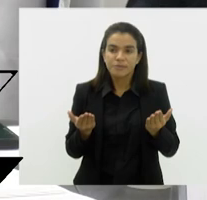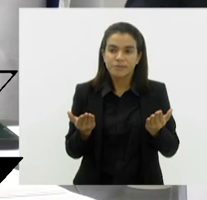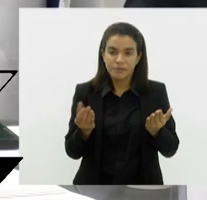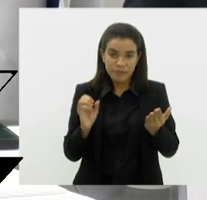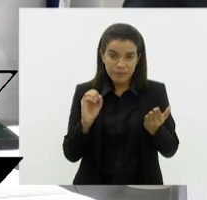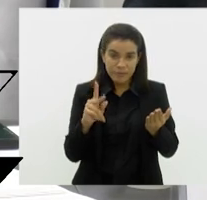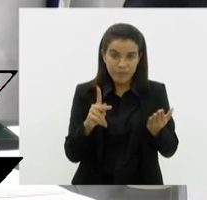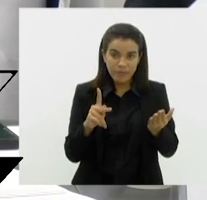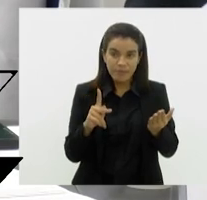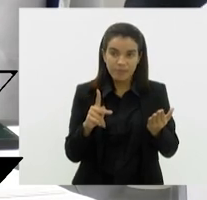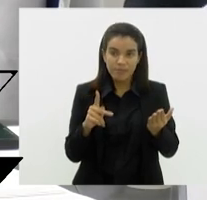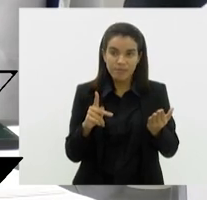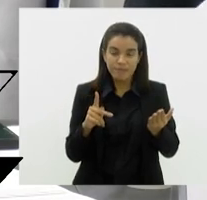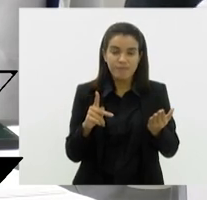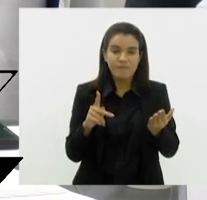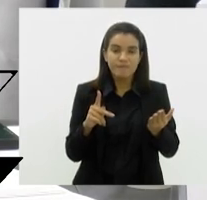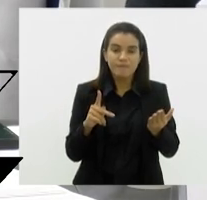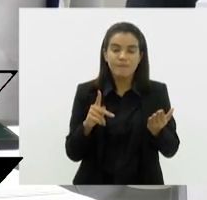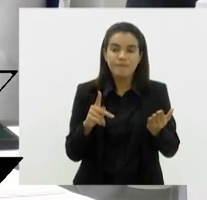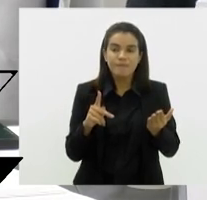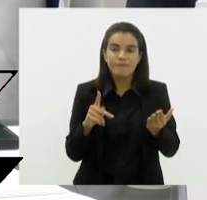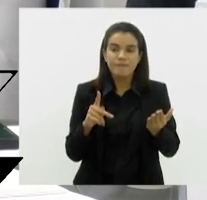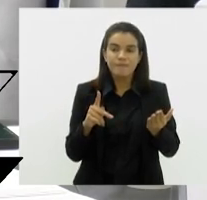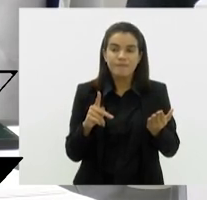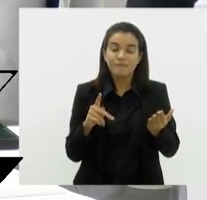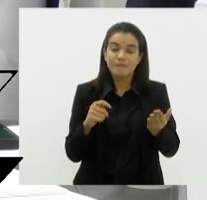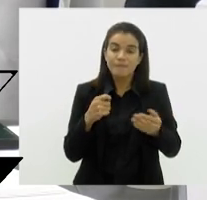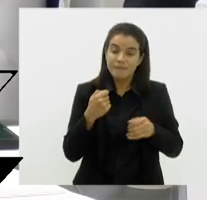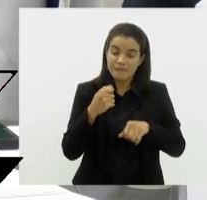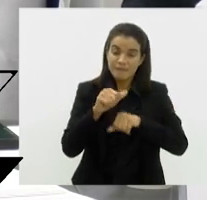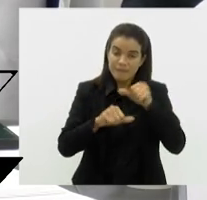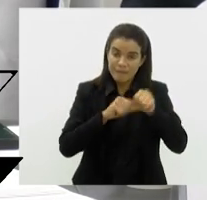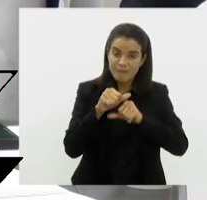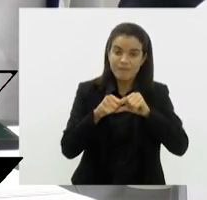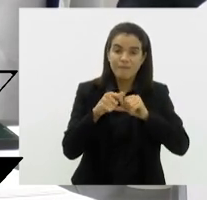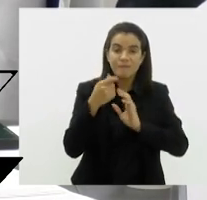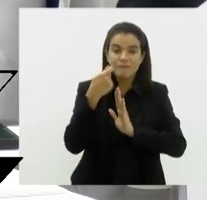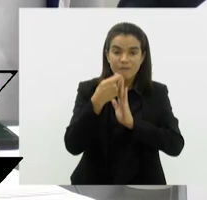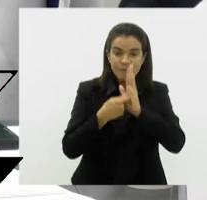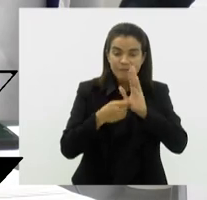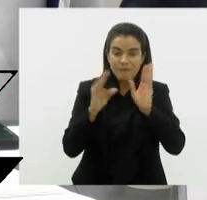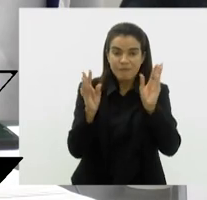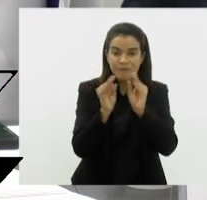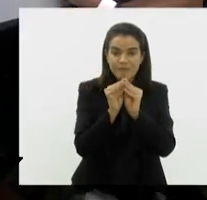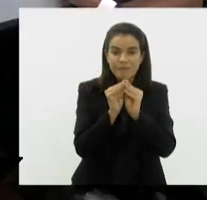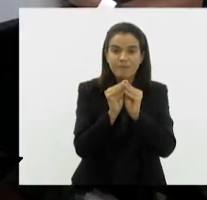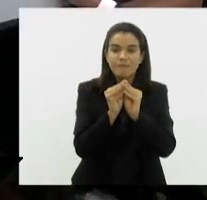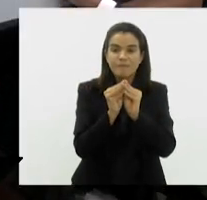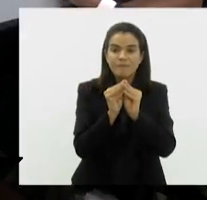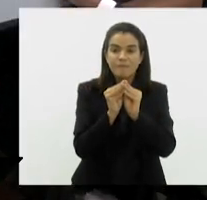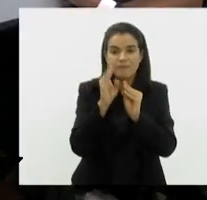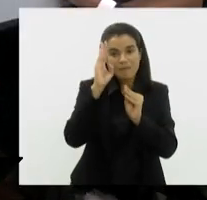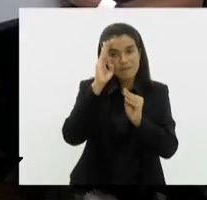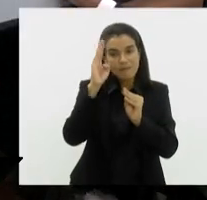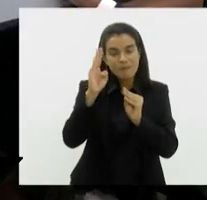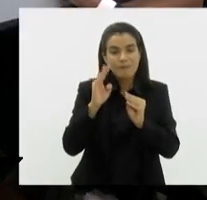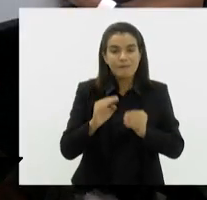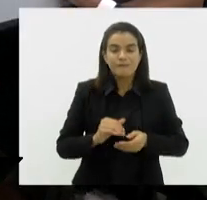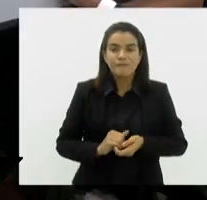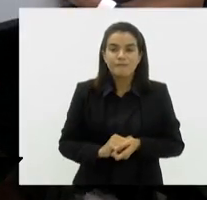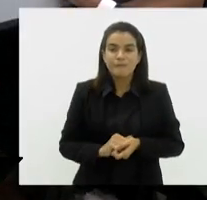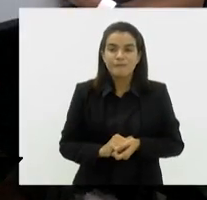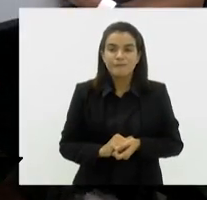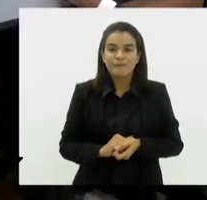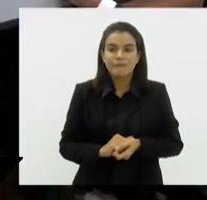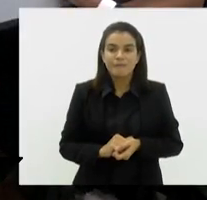Ok? E a gente traz na próxima sessão. Teria que modificar a emenda também, se fosse isso. Né? Não, ele alterou a emenda, mas colocou veda